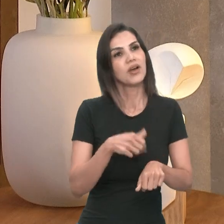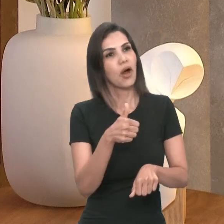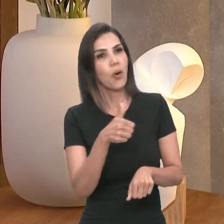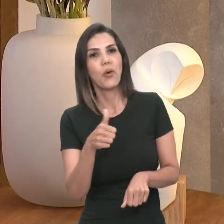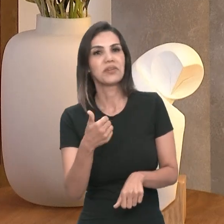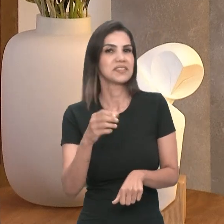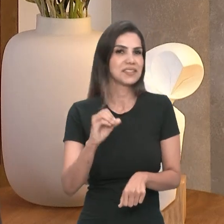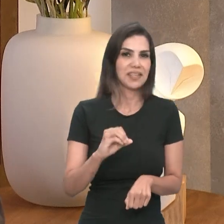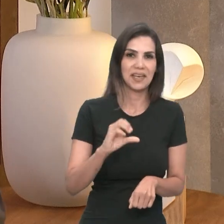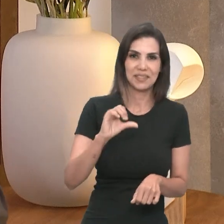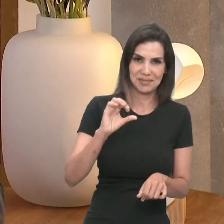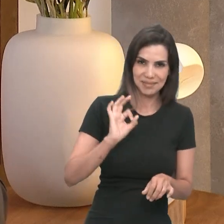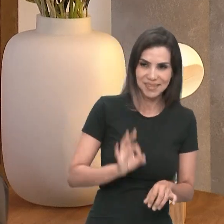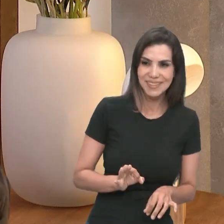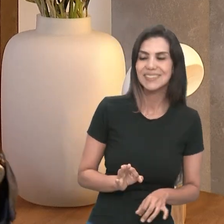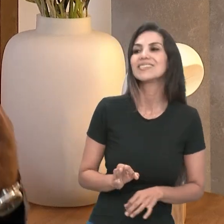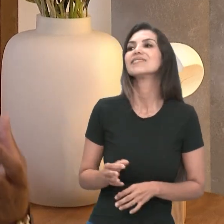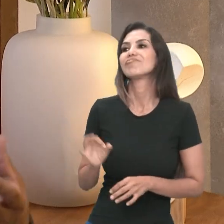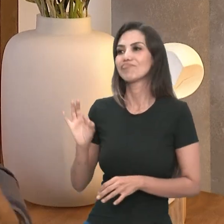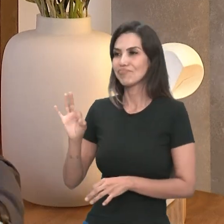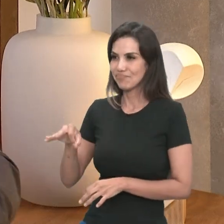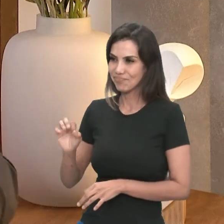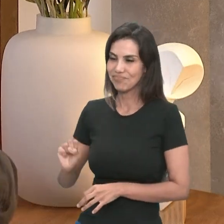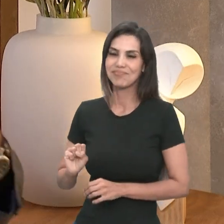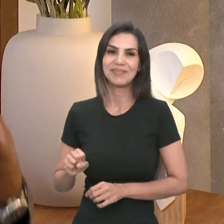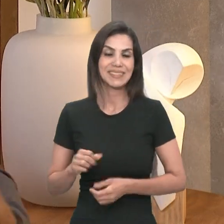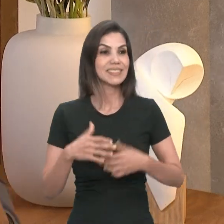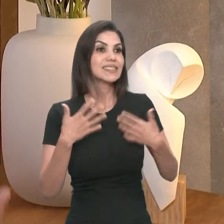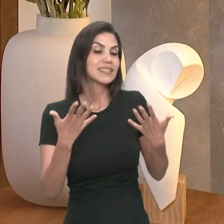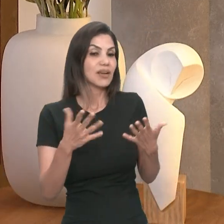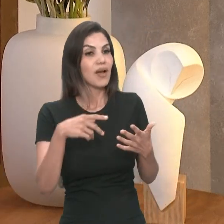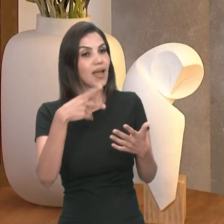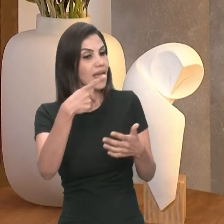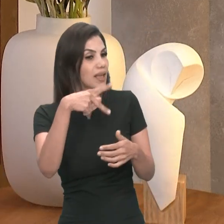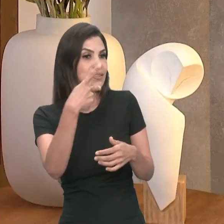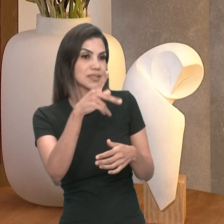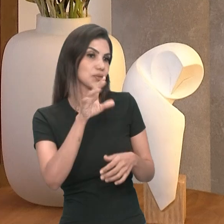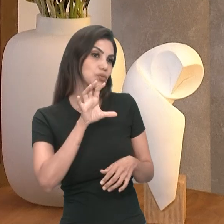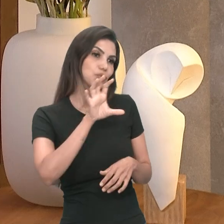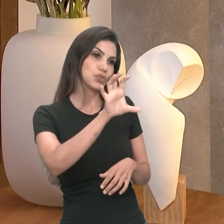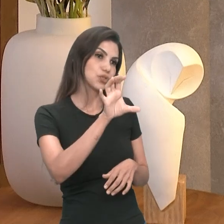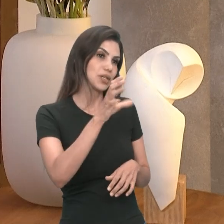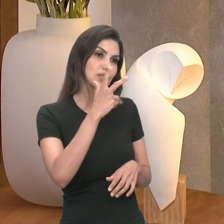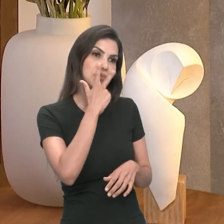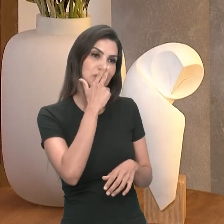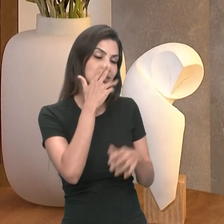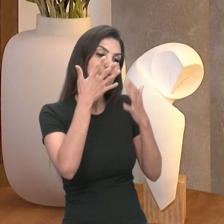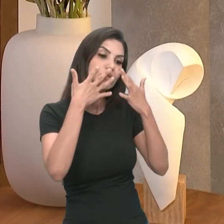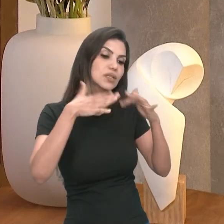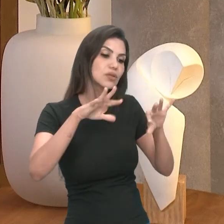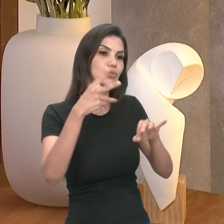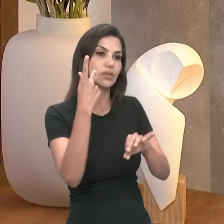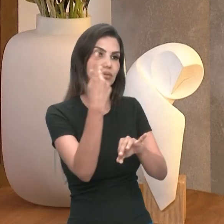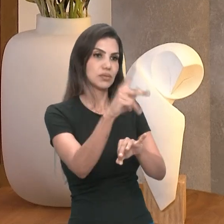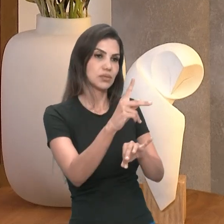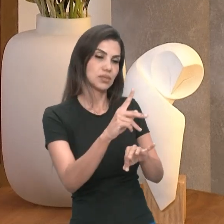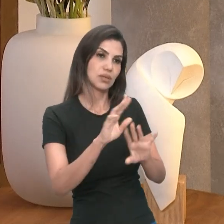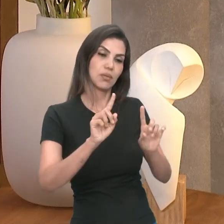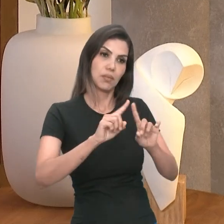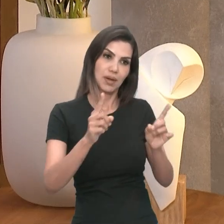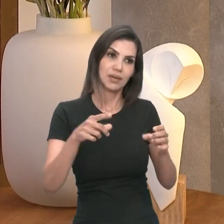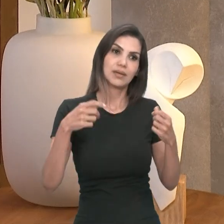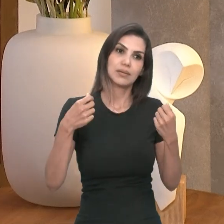Esse é a expressão biológica do seu ritmo. E aí a gente tem as imposições sociais. E que o